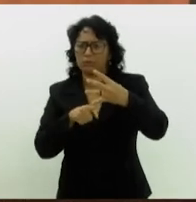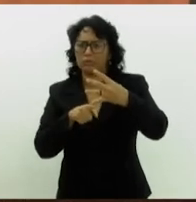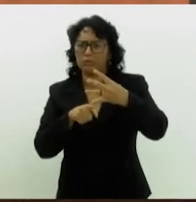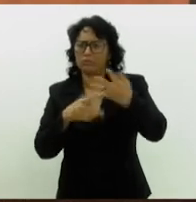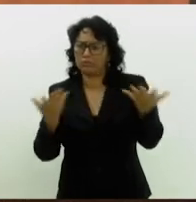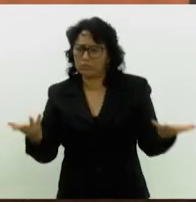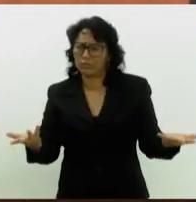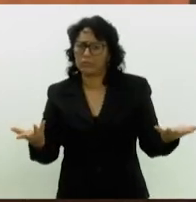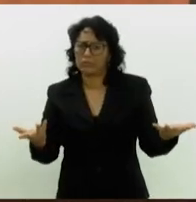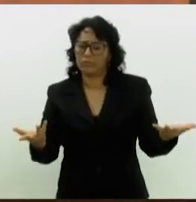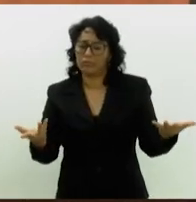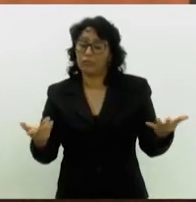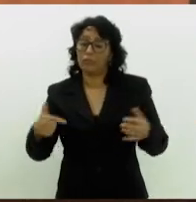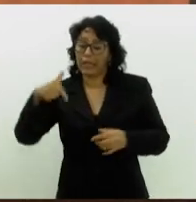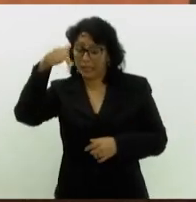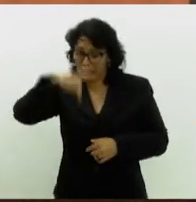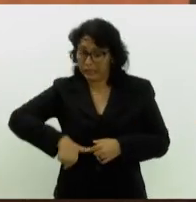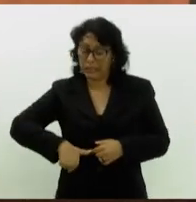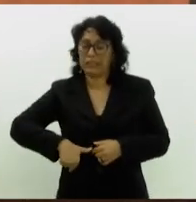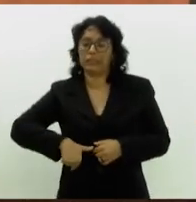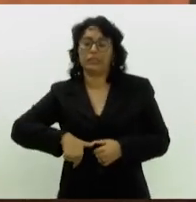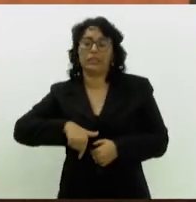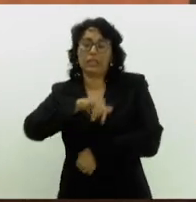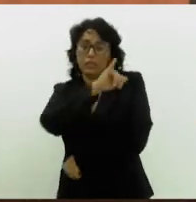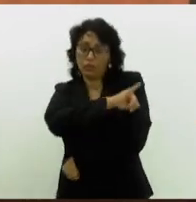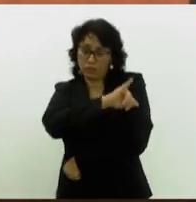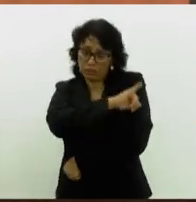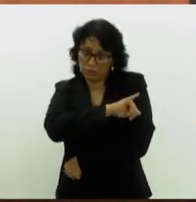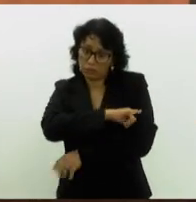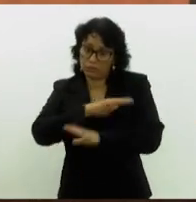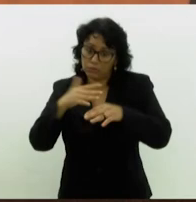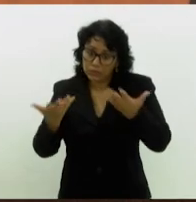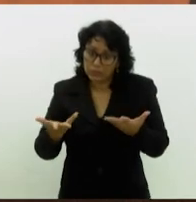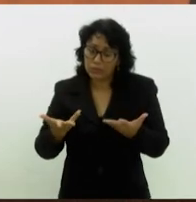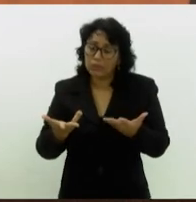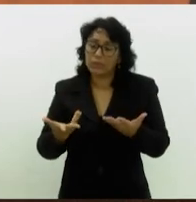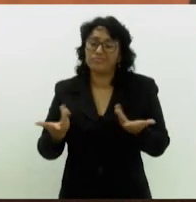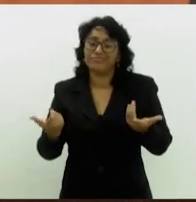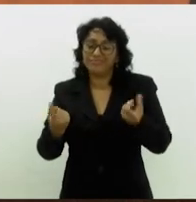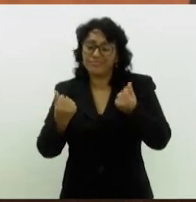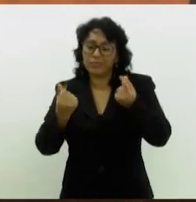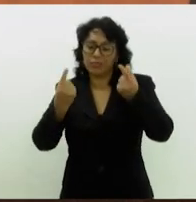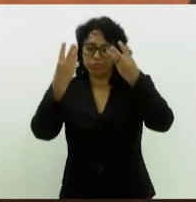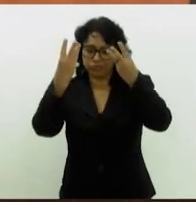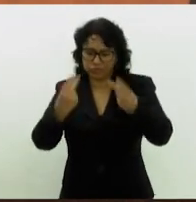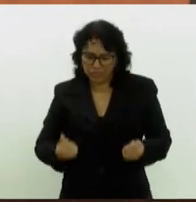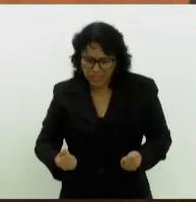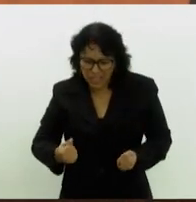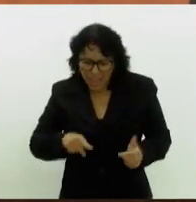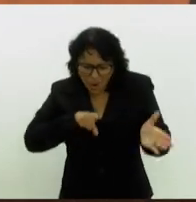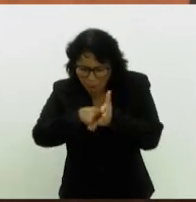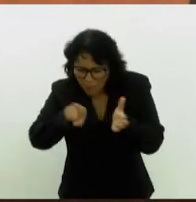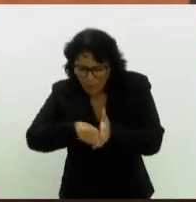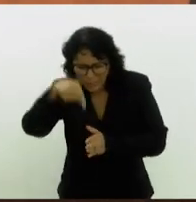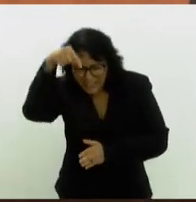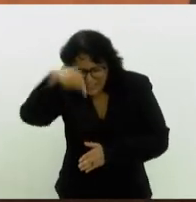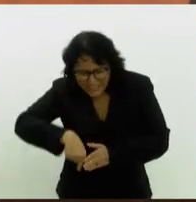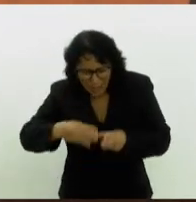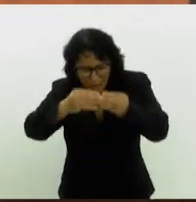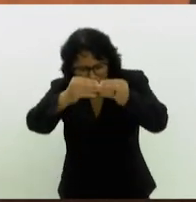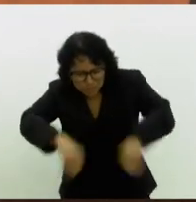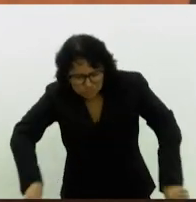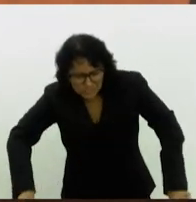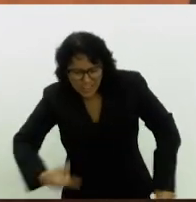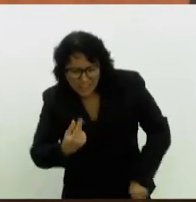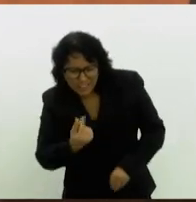caso o estado do Rio estivesse em calamidade financeira e eu pergunto o estado do Rio está em calamidade financeira o governador